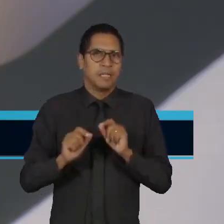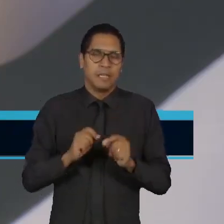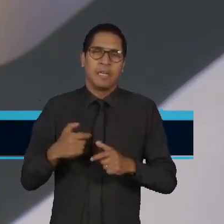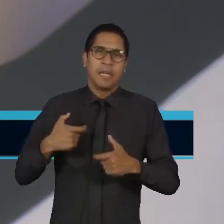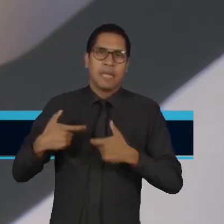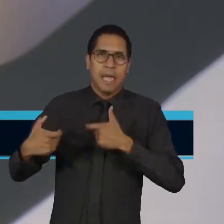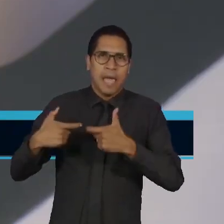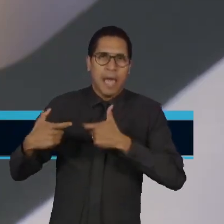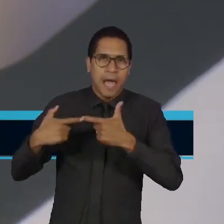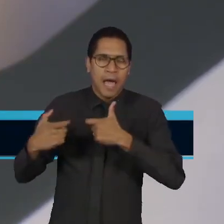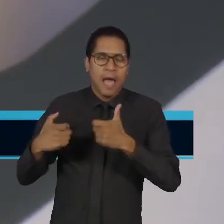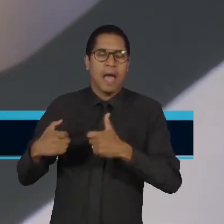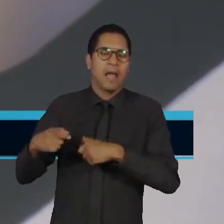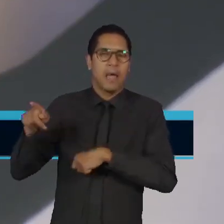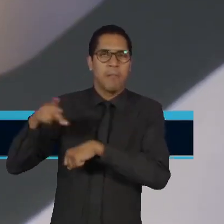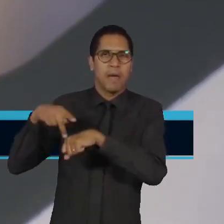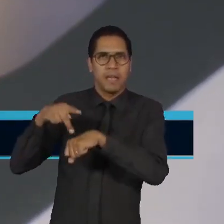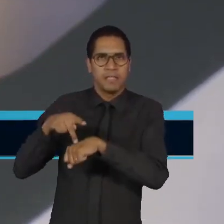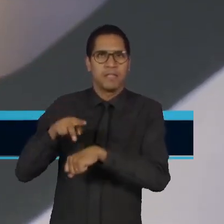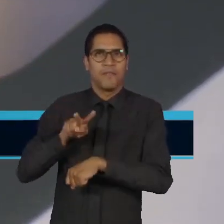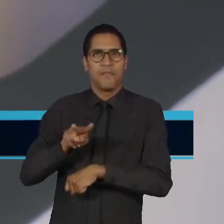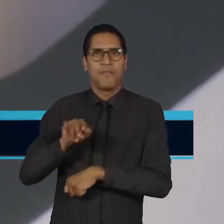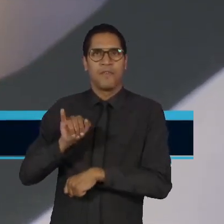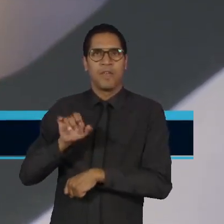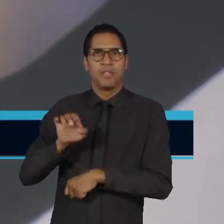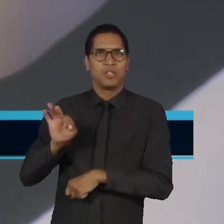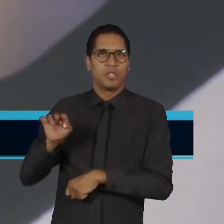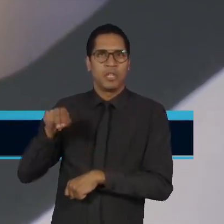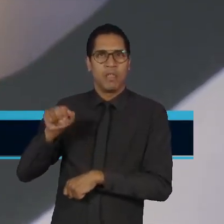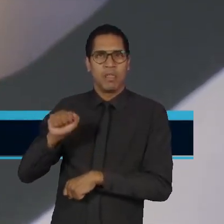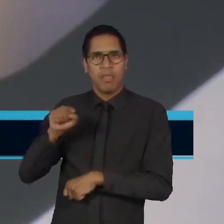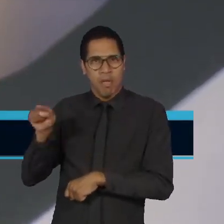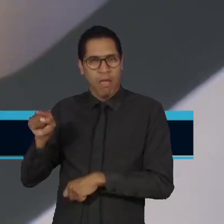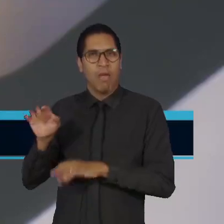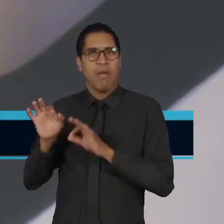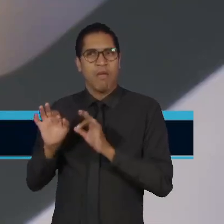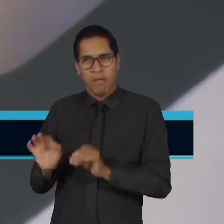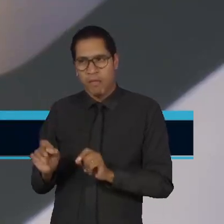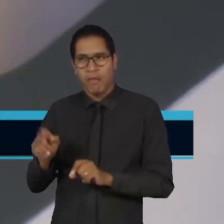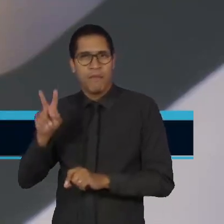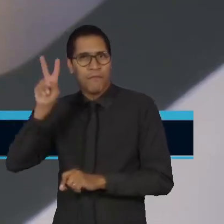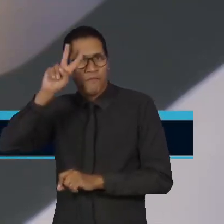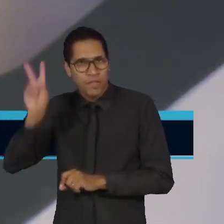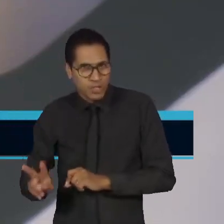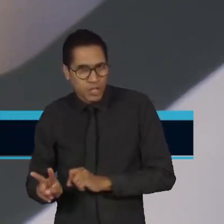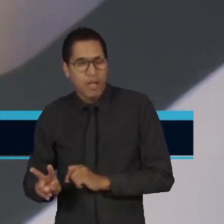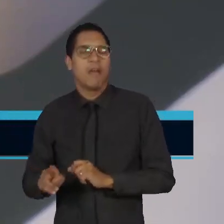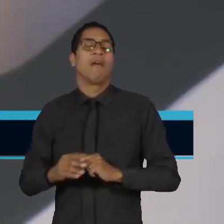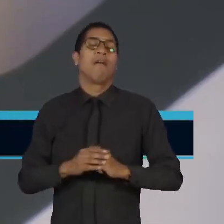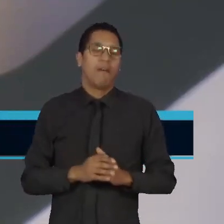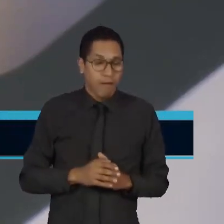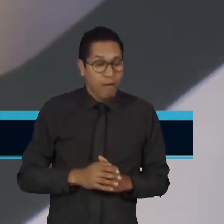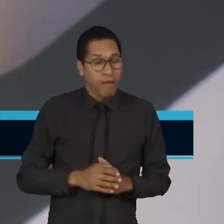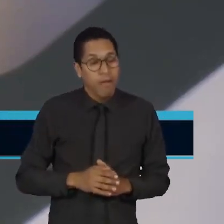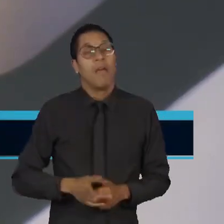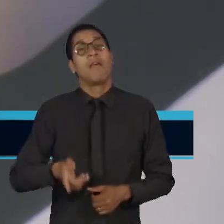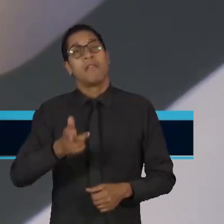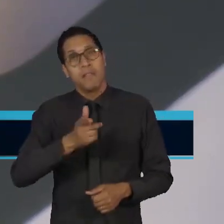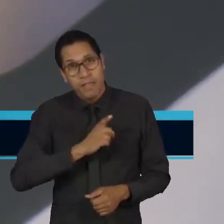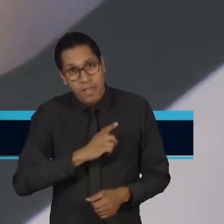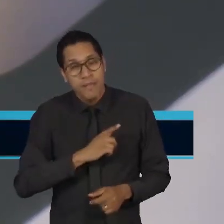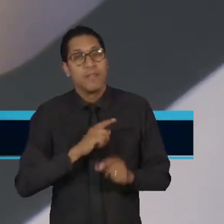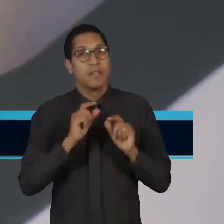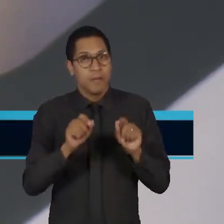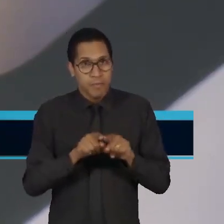Tet, o auge dos movimentos contra a Guerra do Vietnã, e o Lyndon Johnson era presidente. Teve